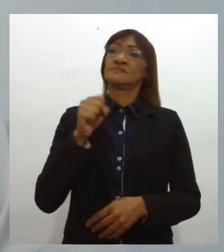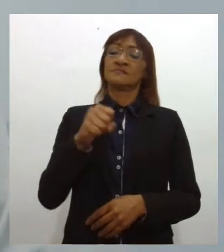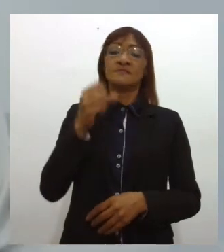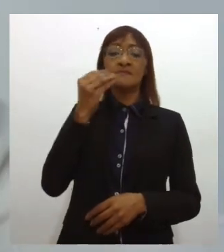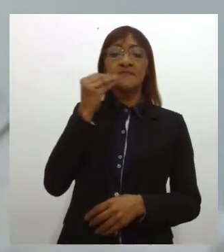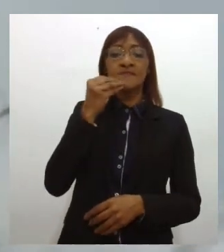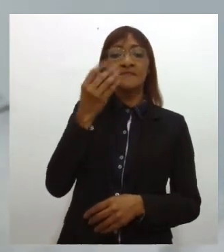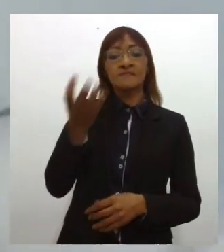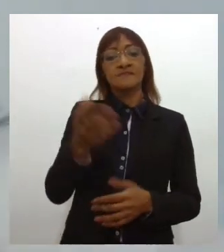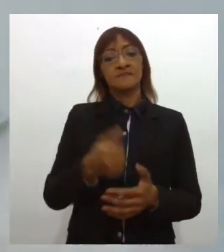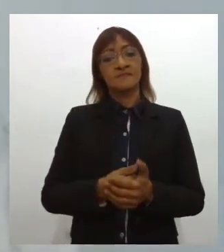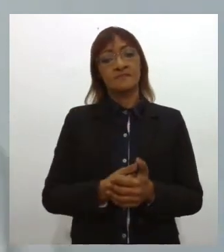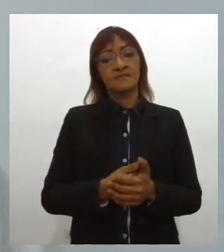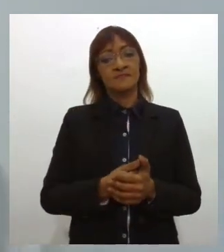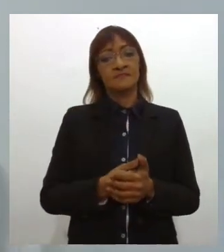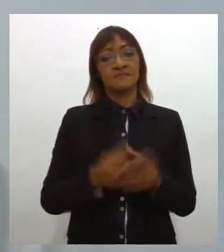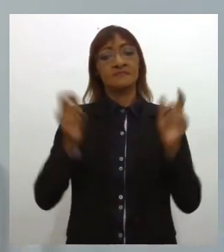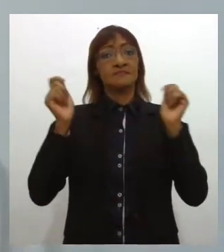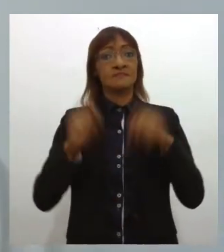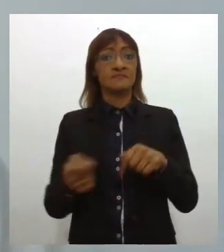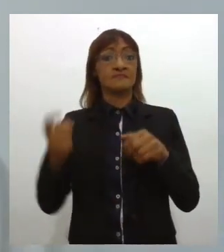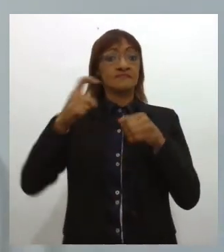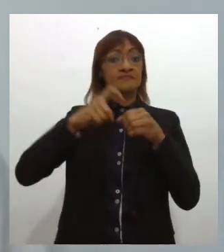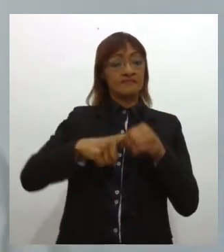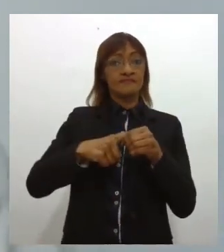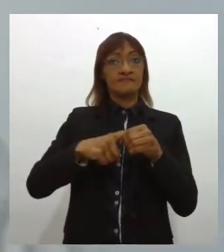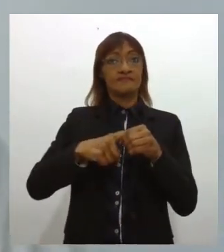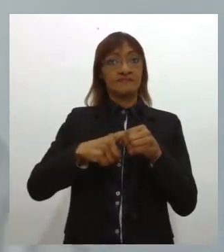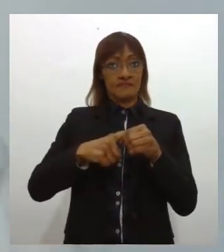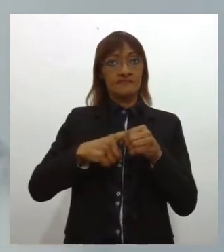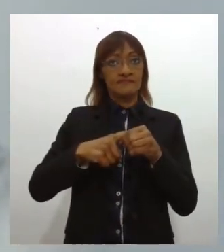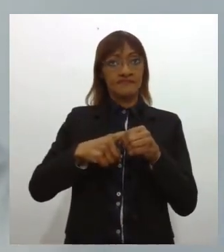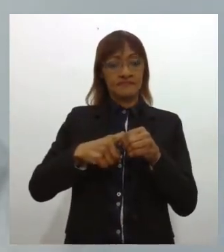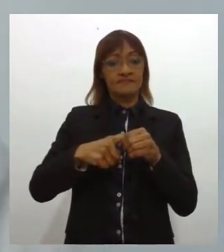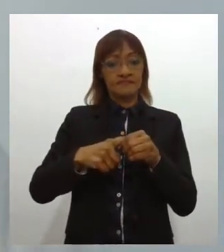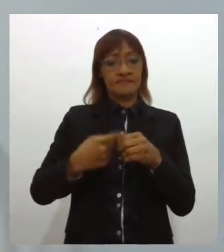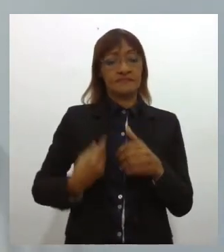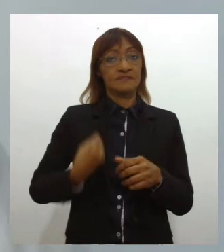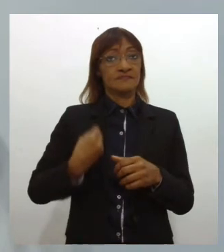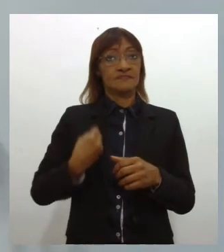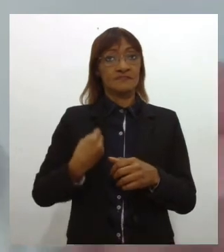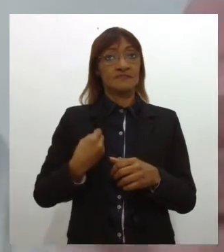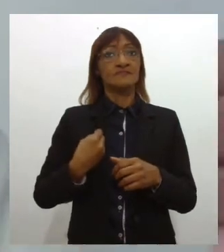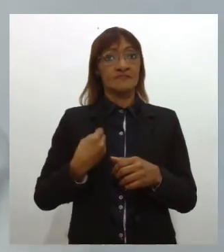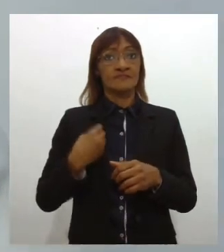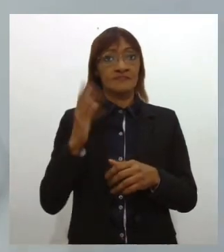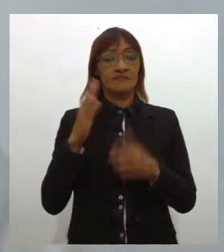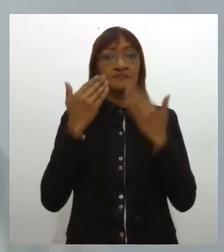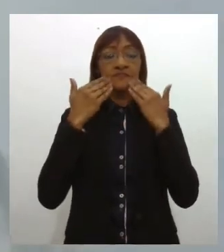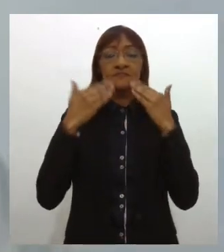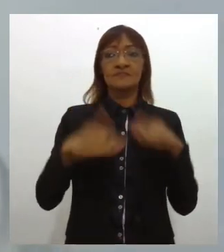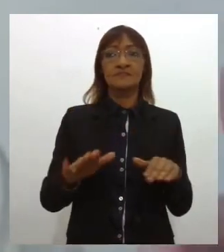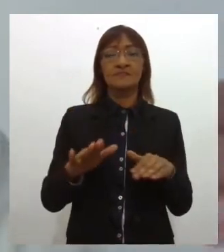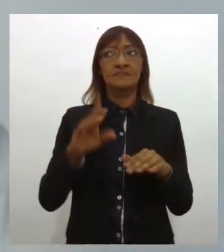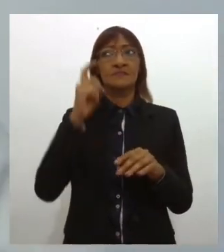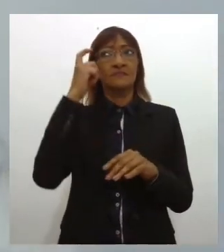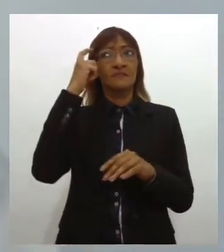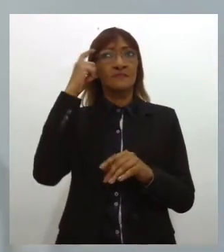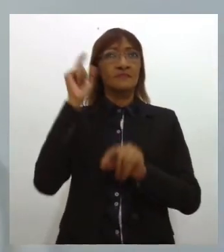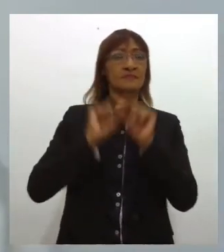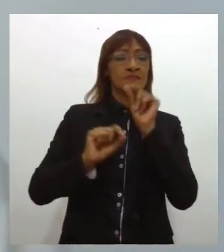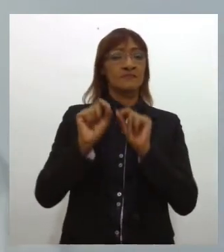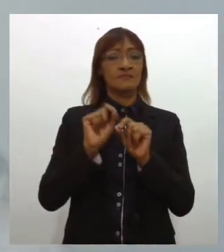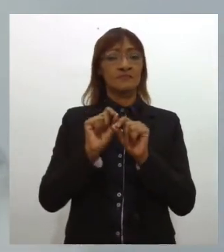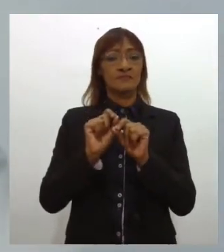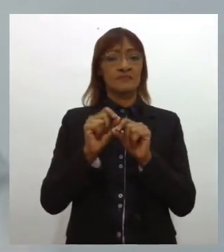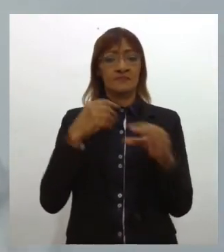de vivermos, resgatarmos o normal, né? Então, já temos que pensar em retornando, como é que nós vamos fazer